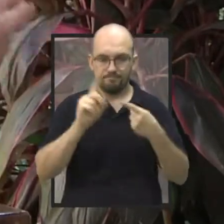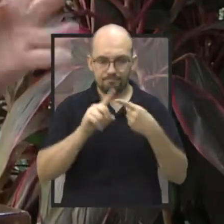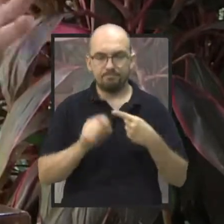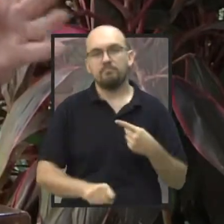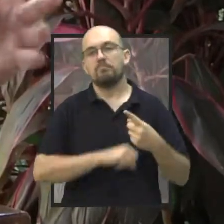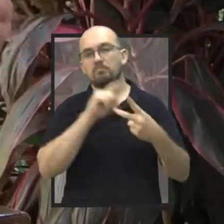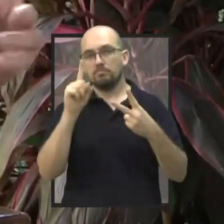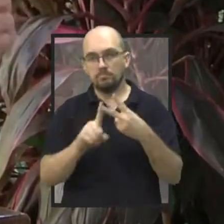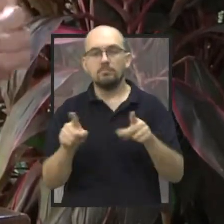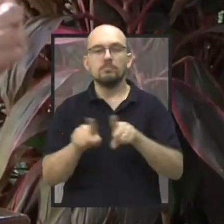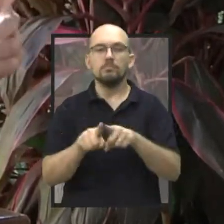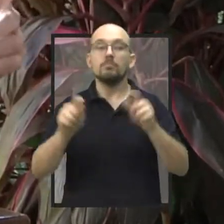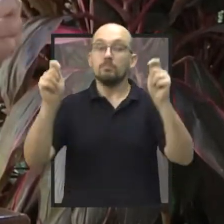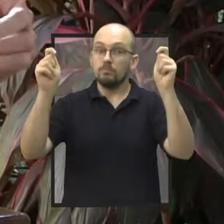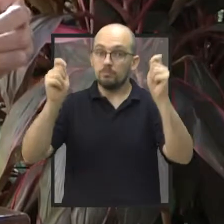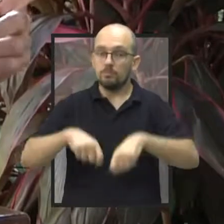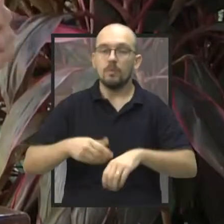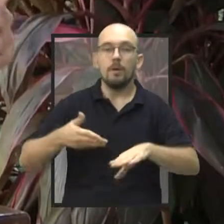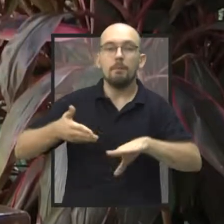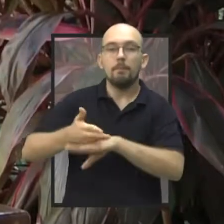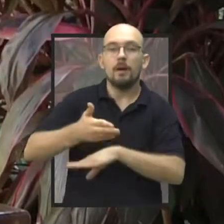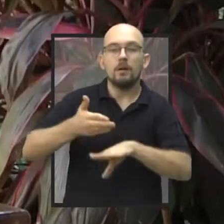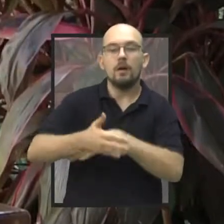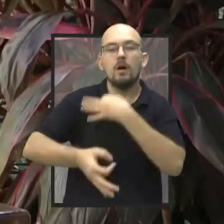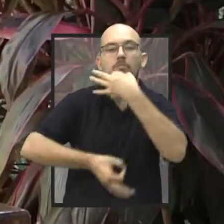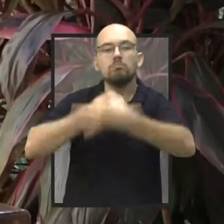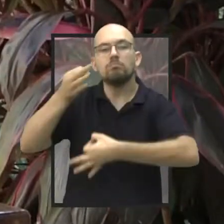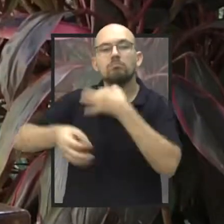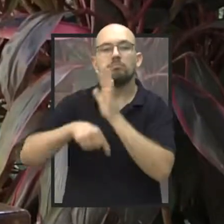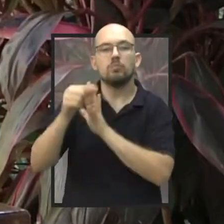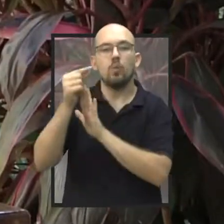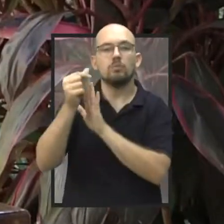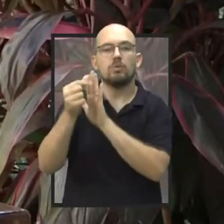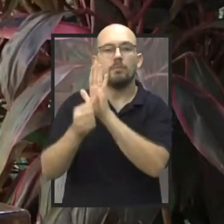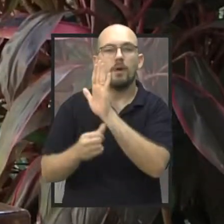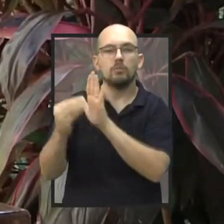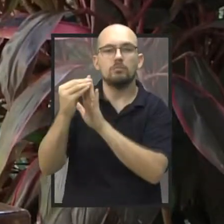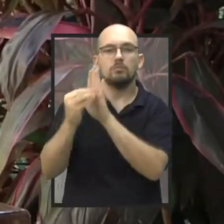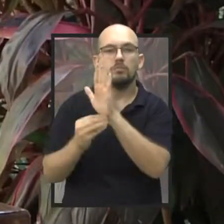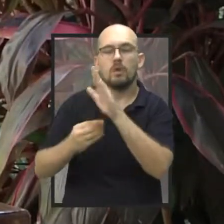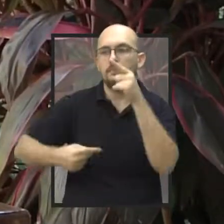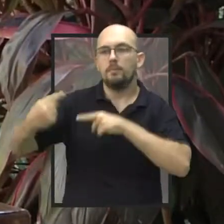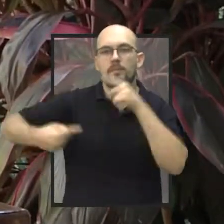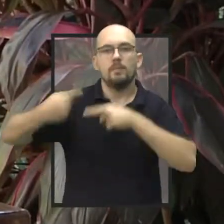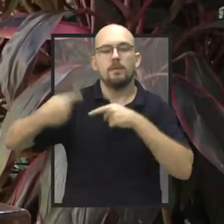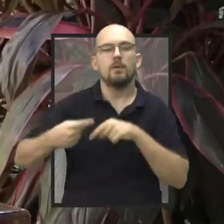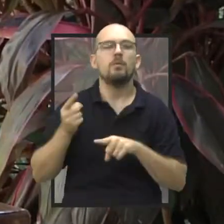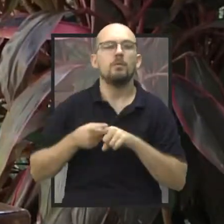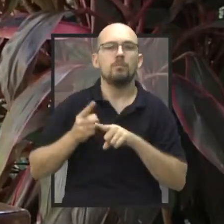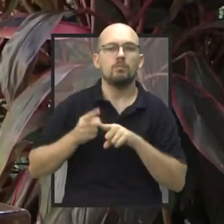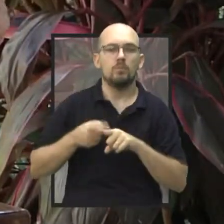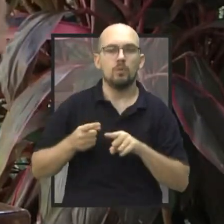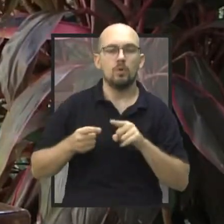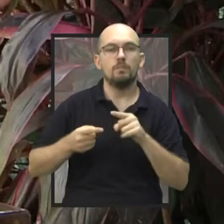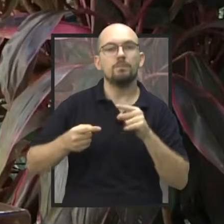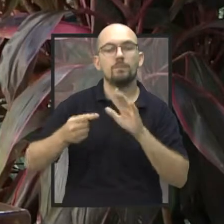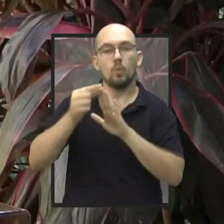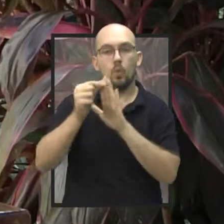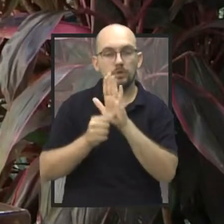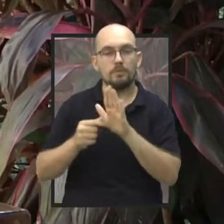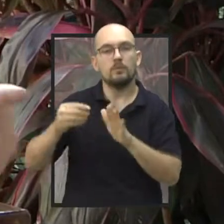ele deve participar do orçamento popular. O orçamento popular, ele